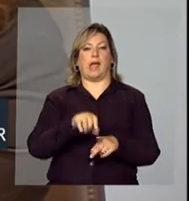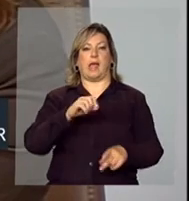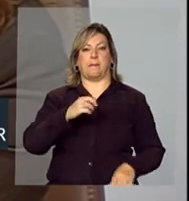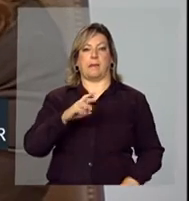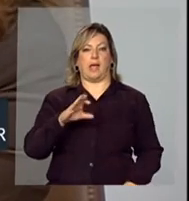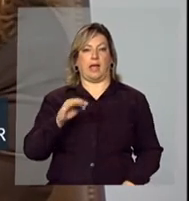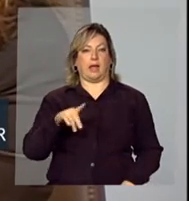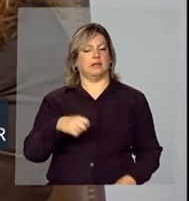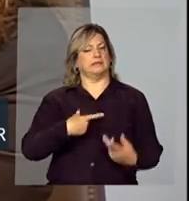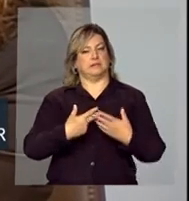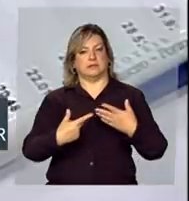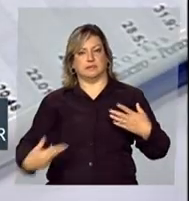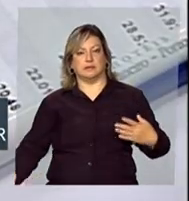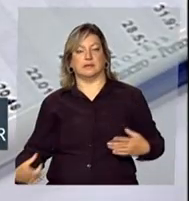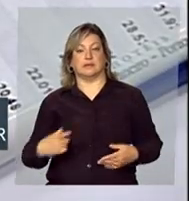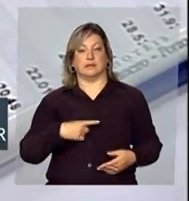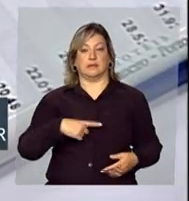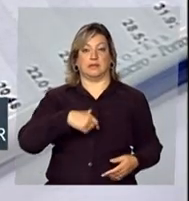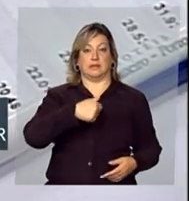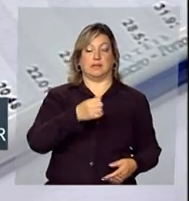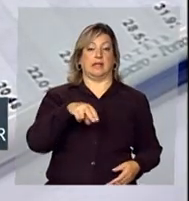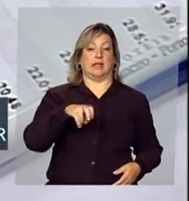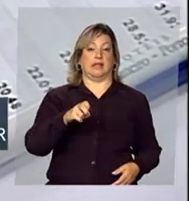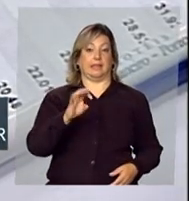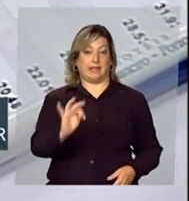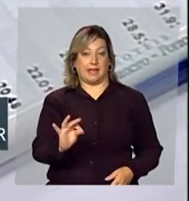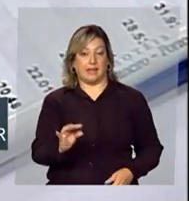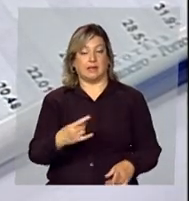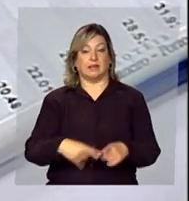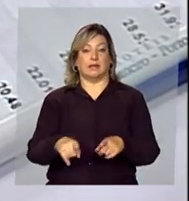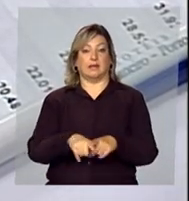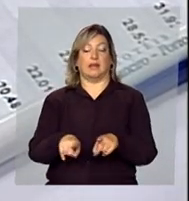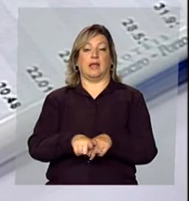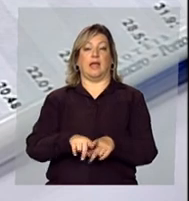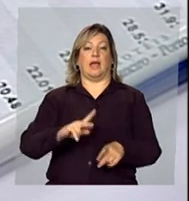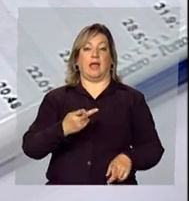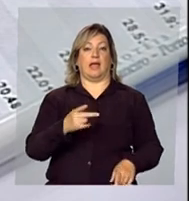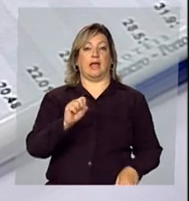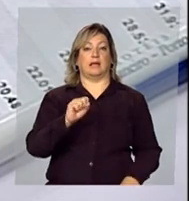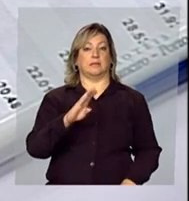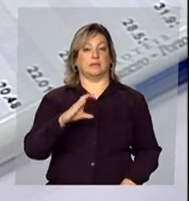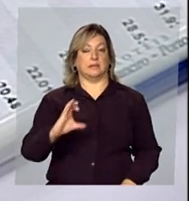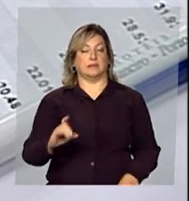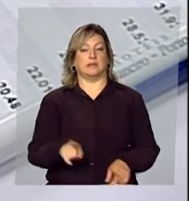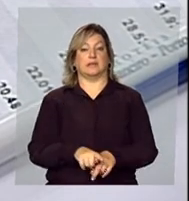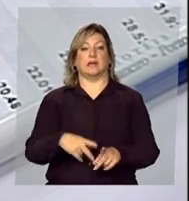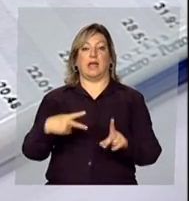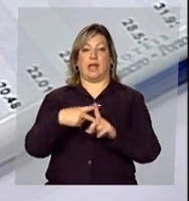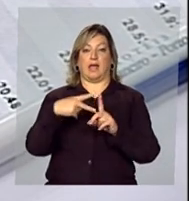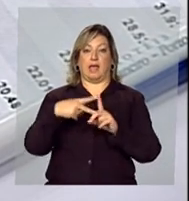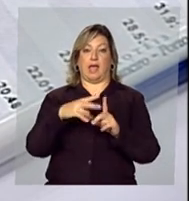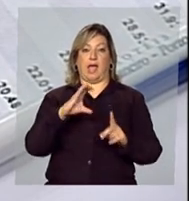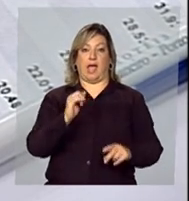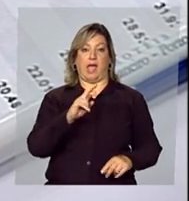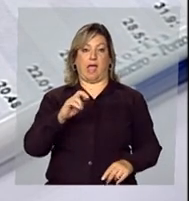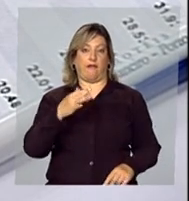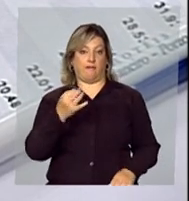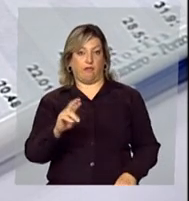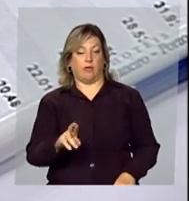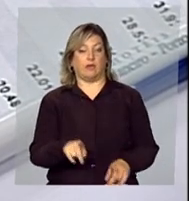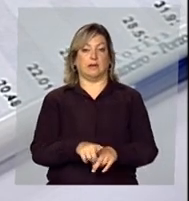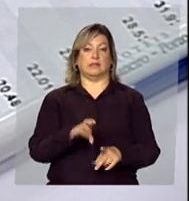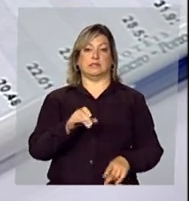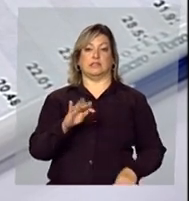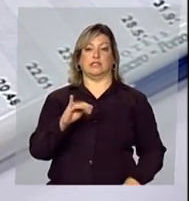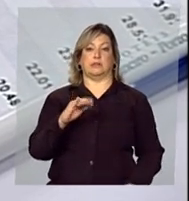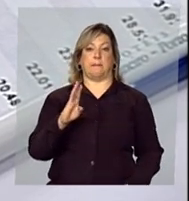em 16º a net in 17º HSBC 18º o Carrefour 19º